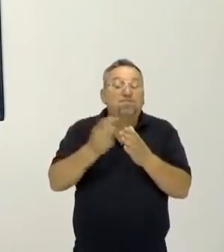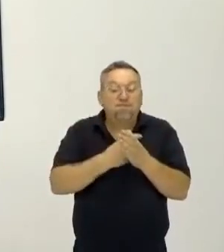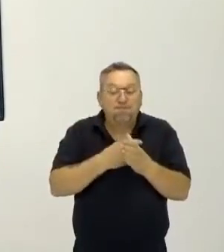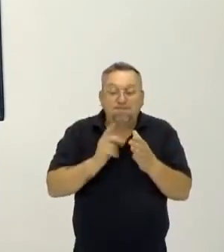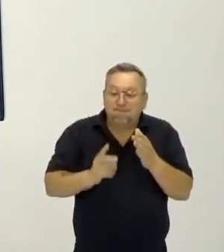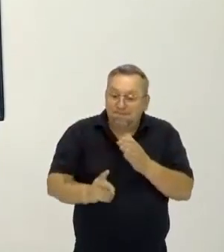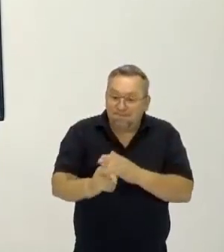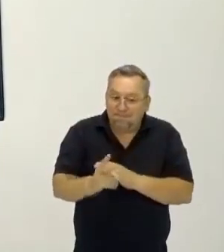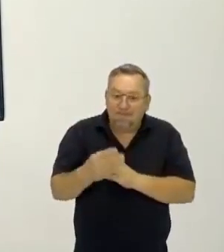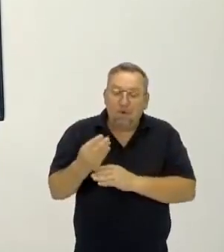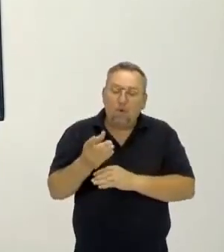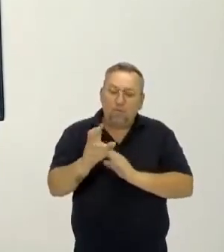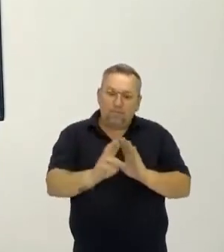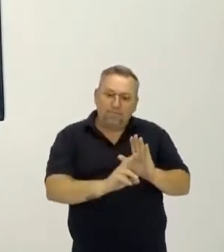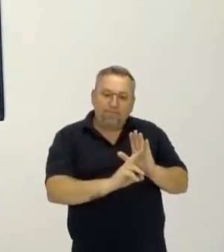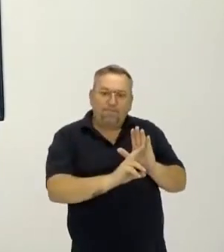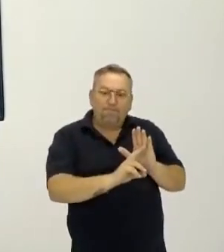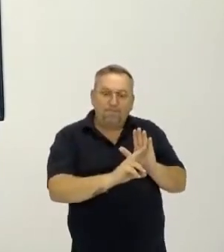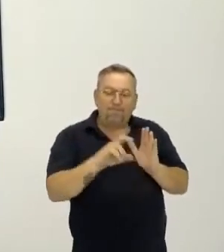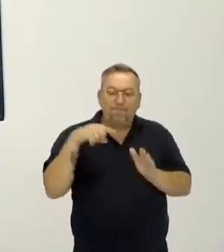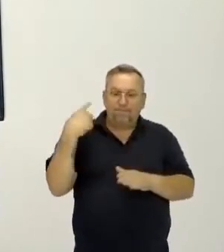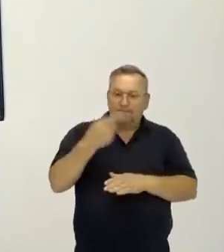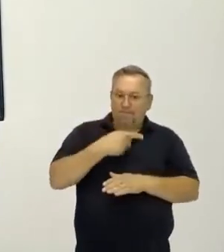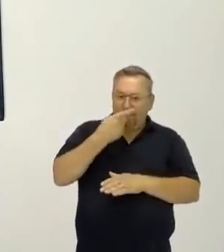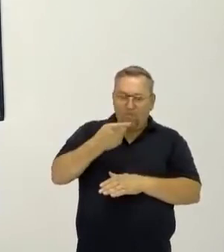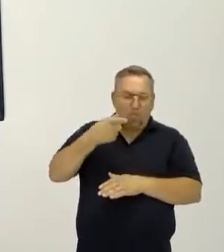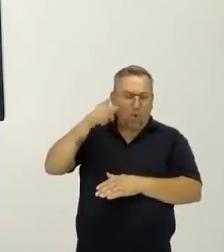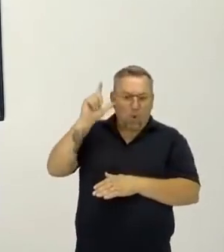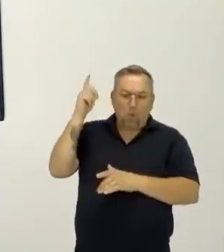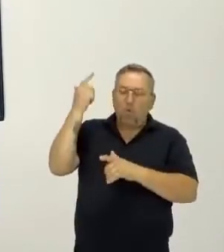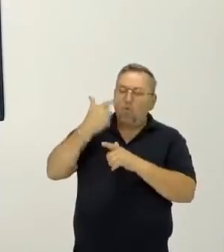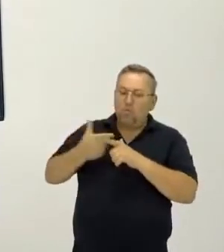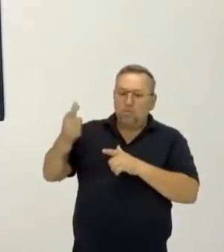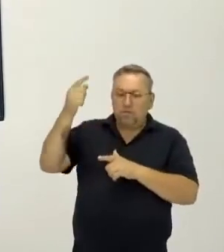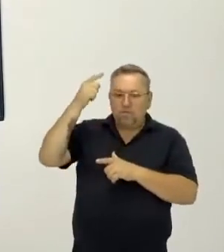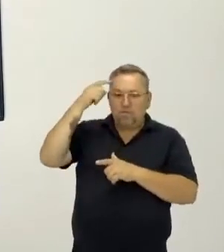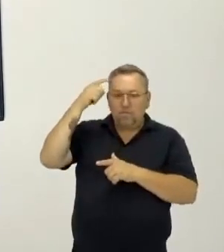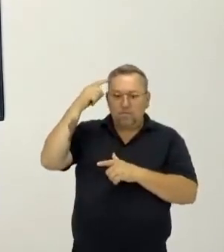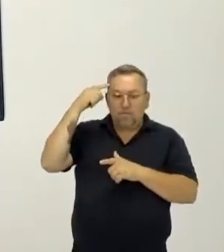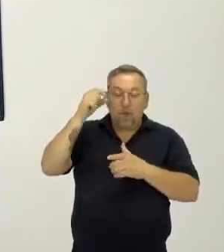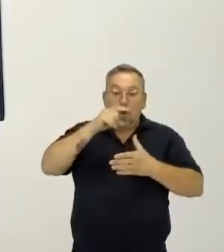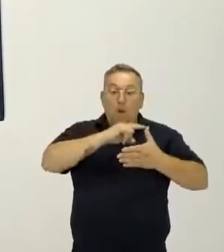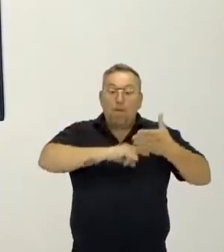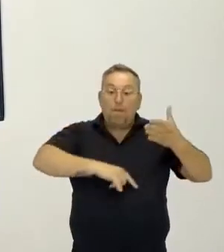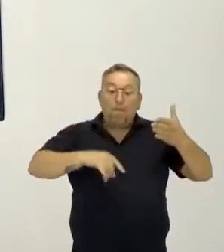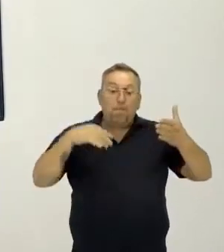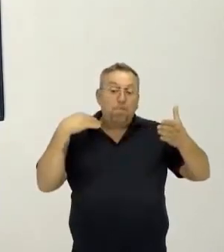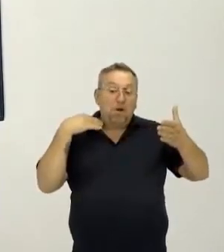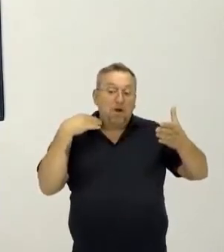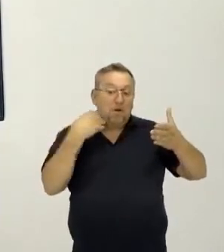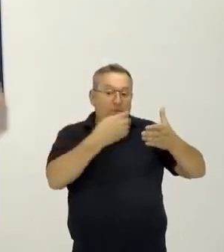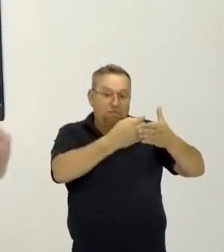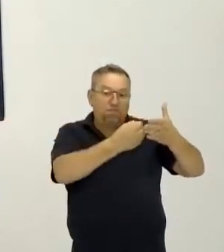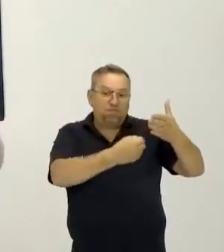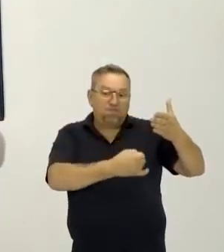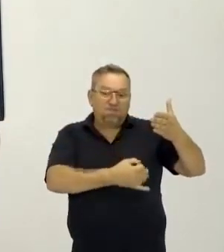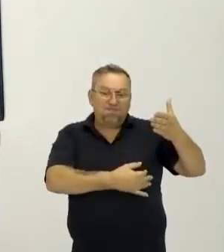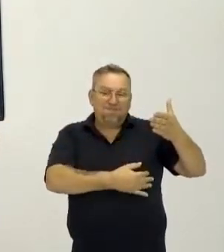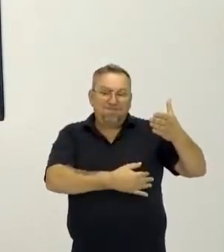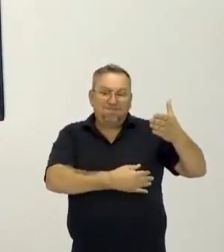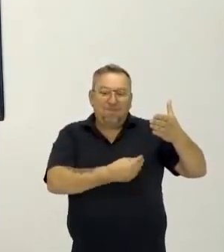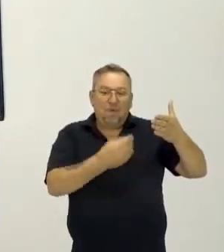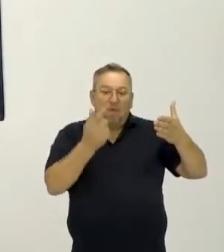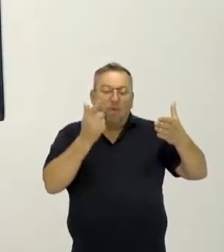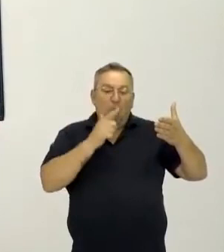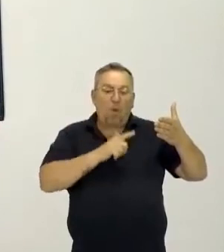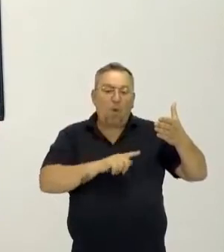e como você representa. Nós falamos muito ontem, né, sobre essa ideia do extrato bancário, sobre essa relação de como você